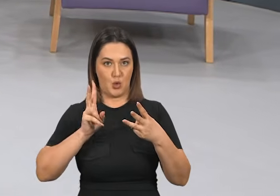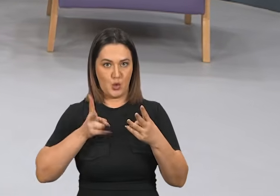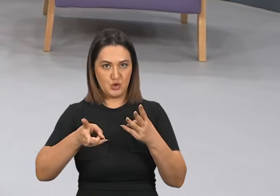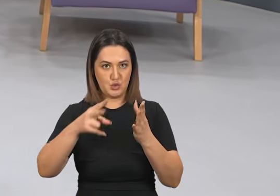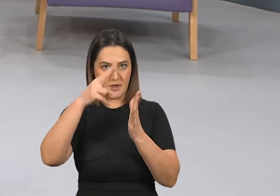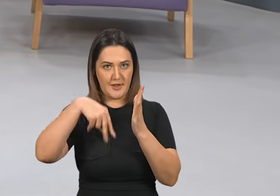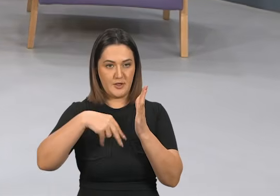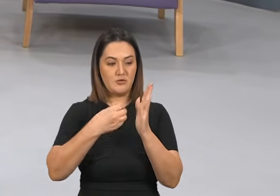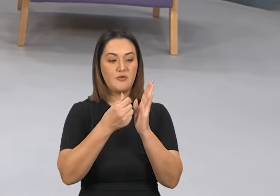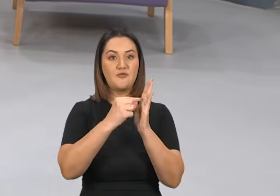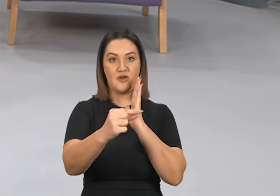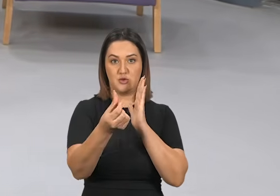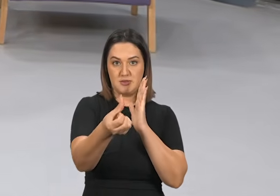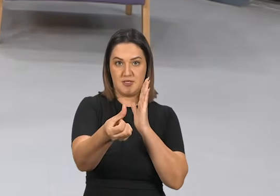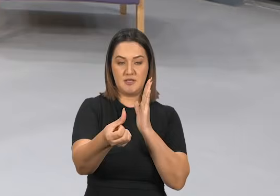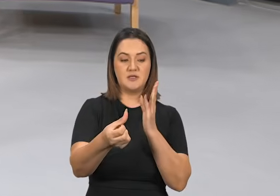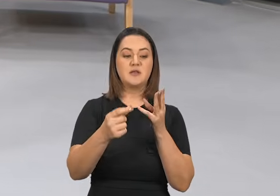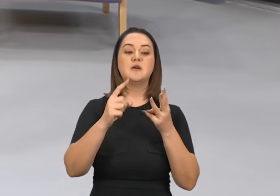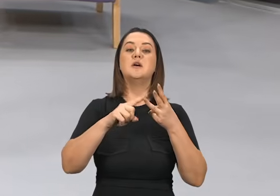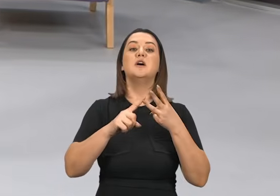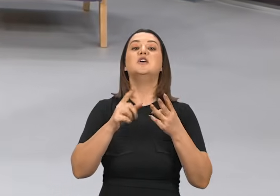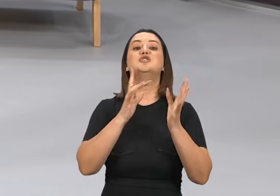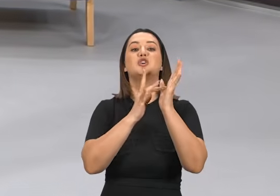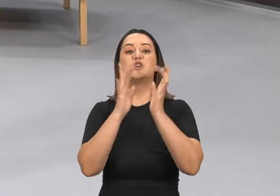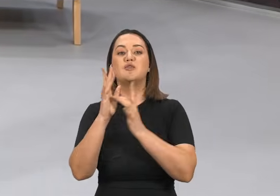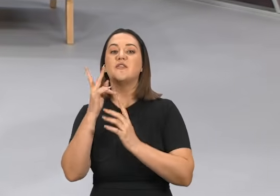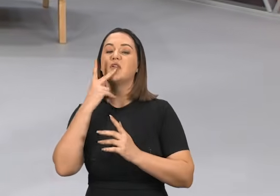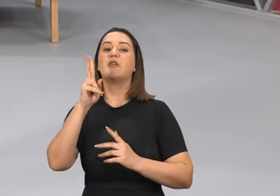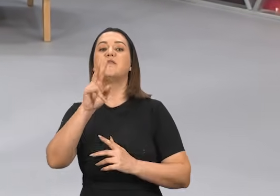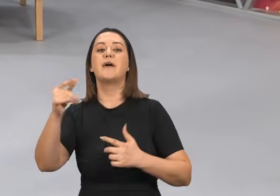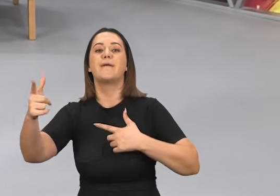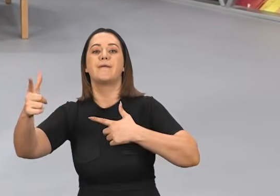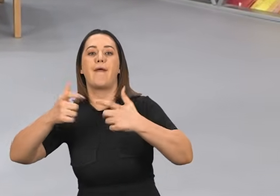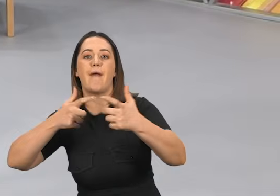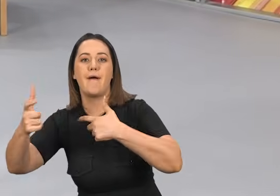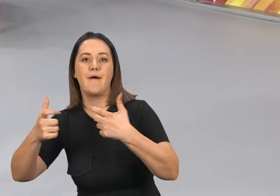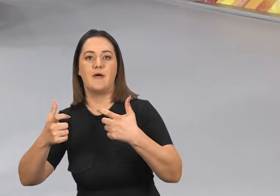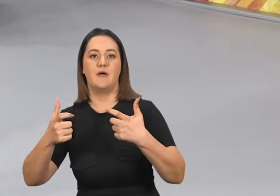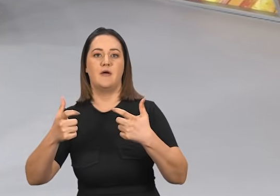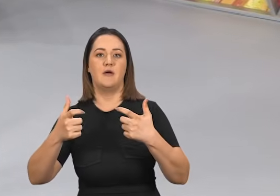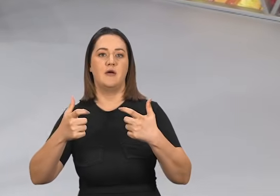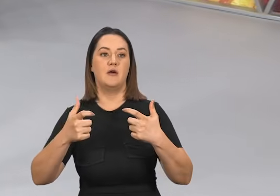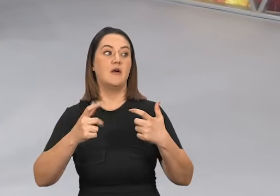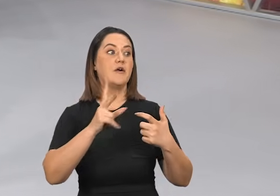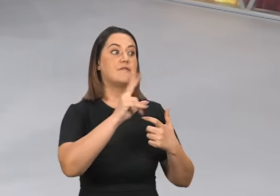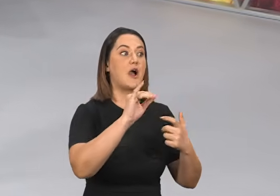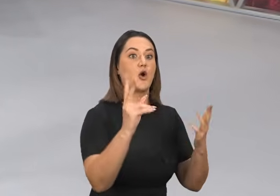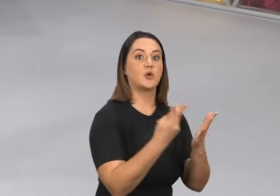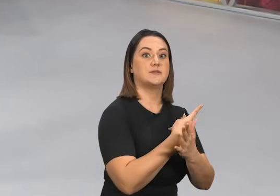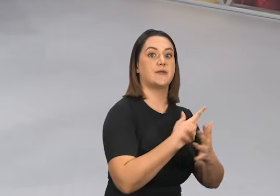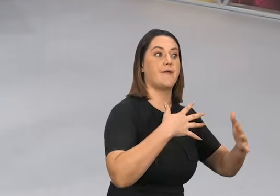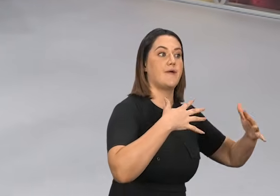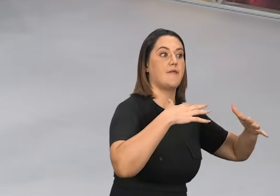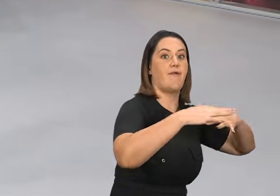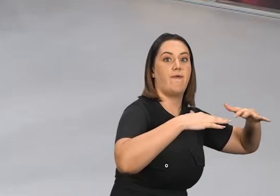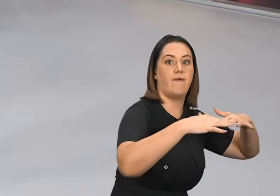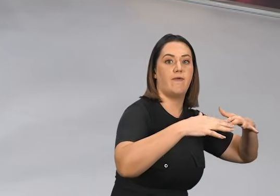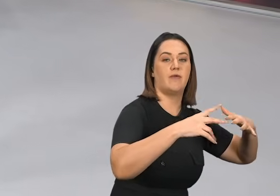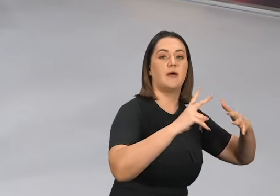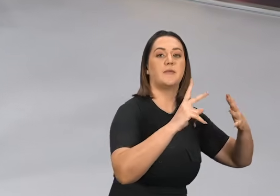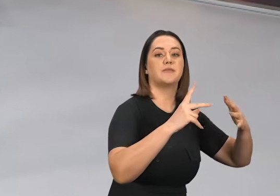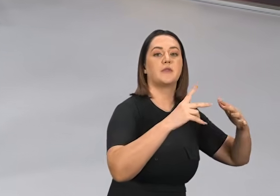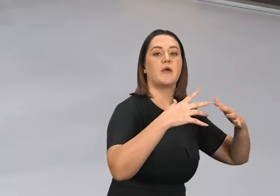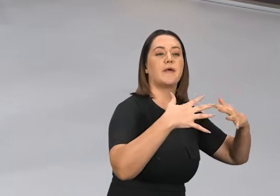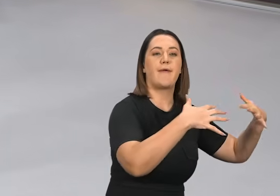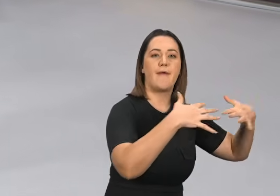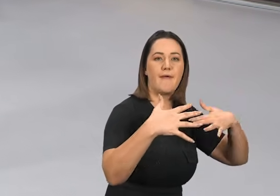Aí você continua, por exemplo, no verso 6, Jesus vai falar sobre guerras, rumores de guerras. Aí ele continua